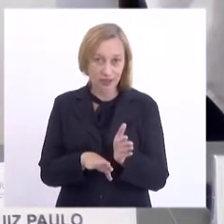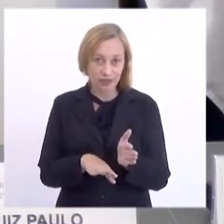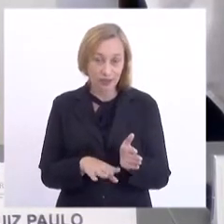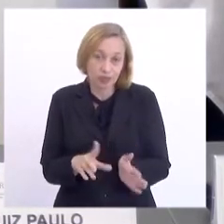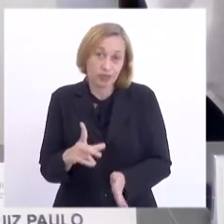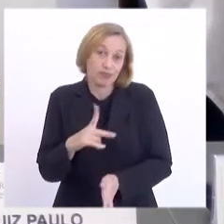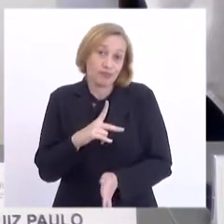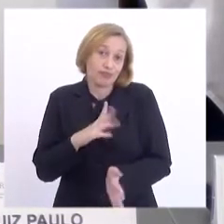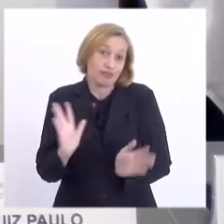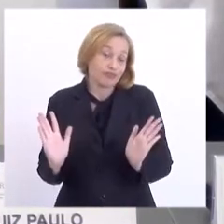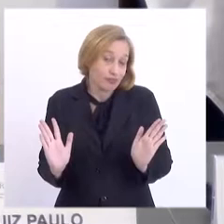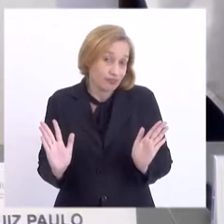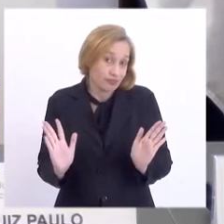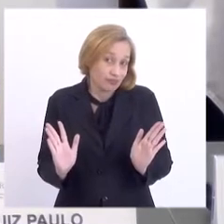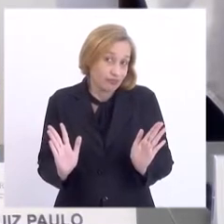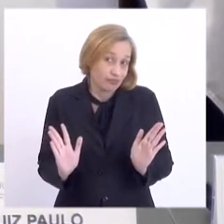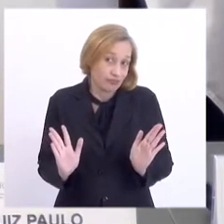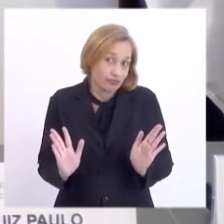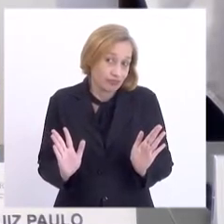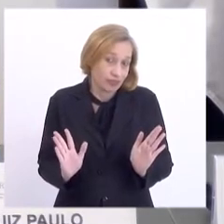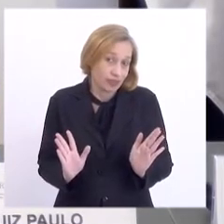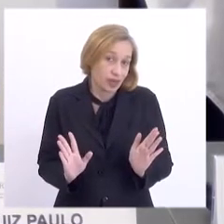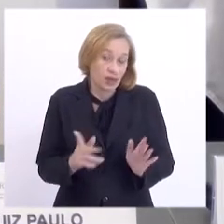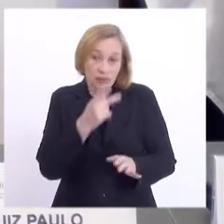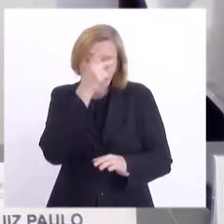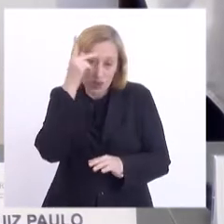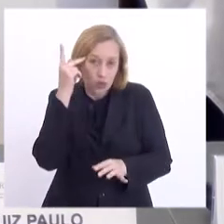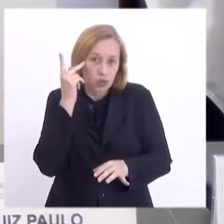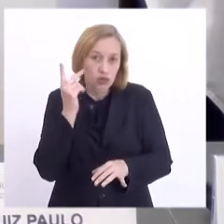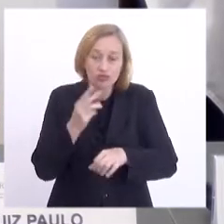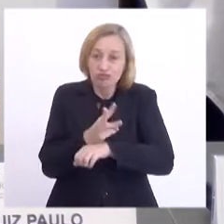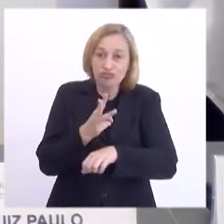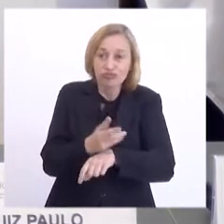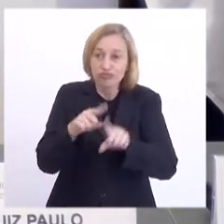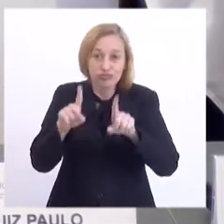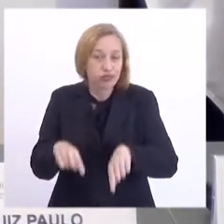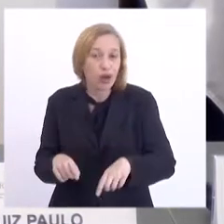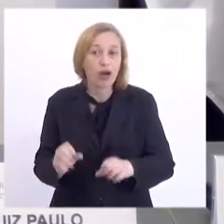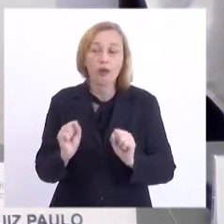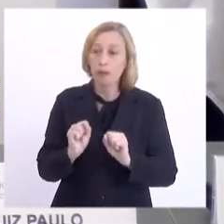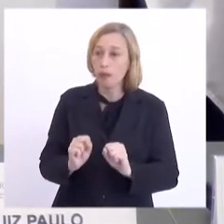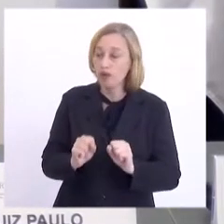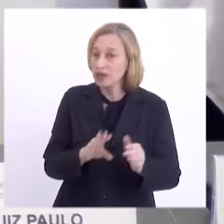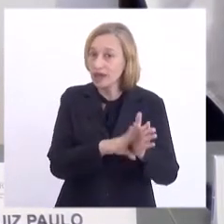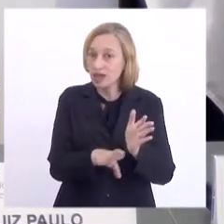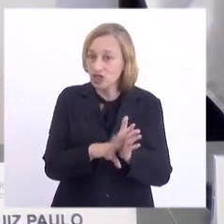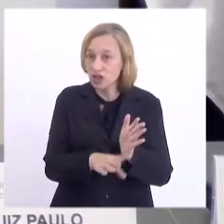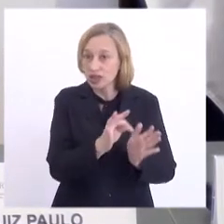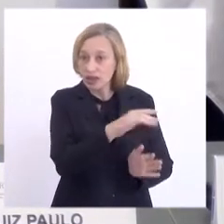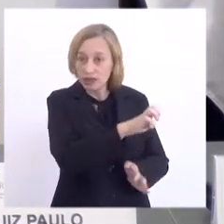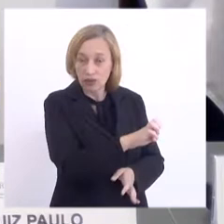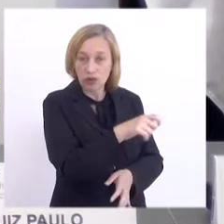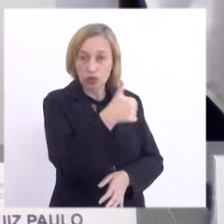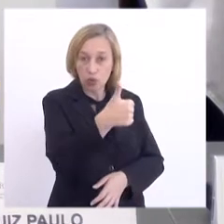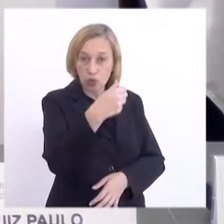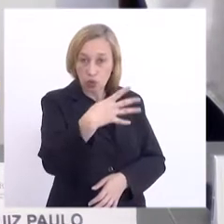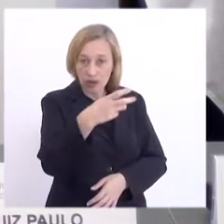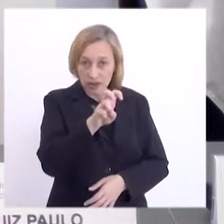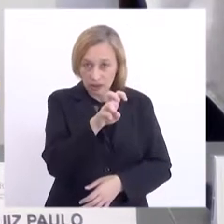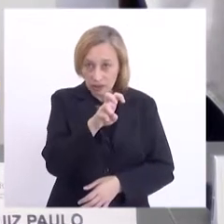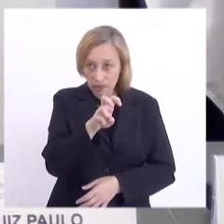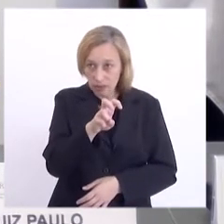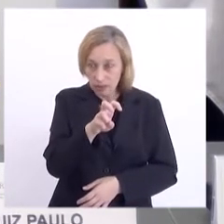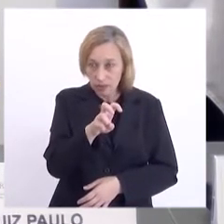Pessoal pessoal terceirizado aí o senhor de podem gastar da fonte 145